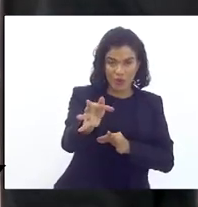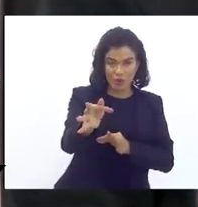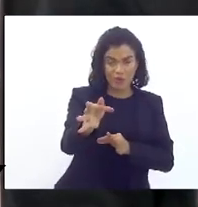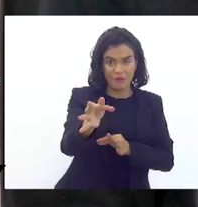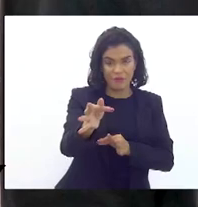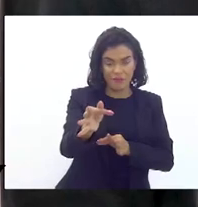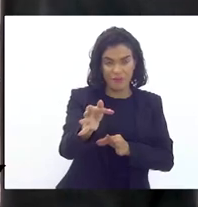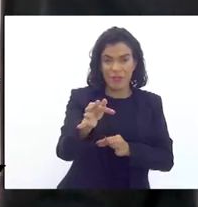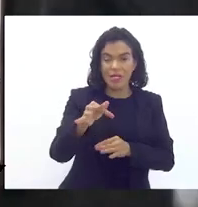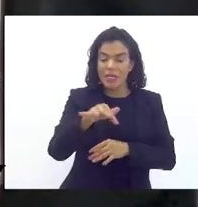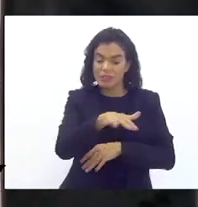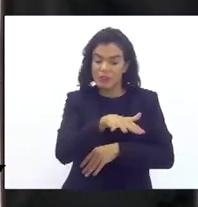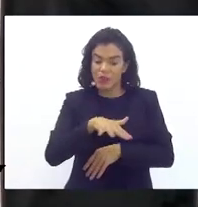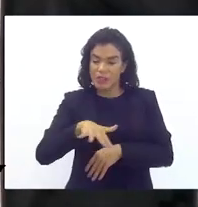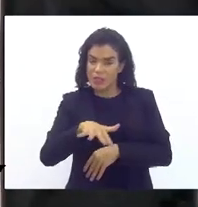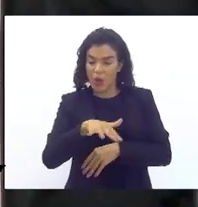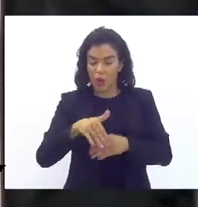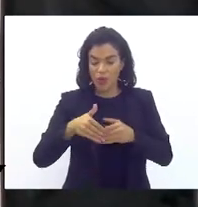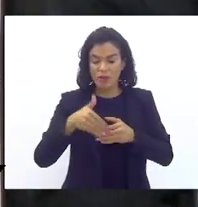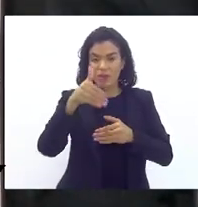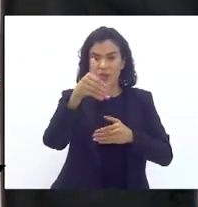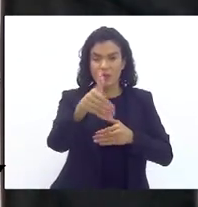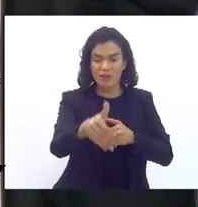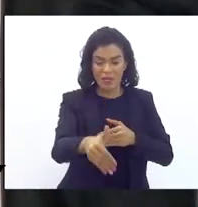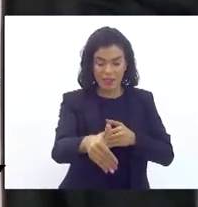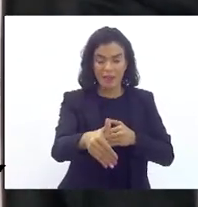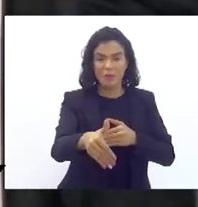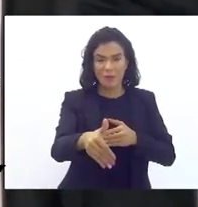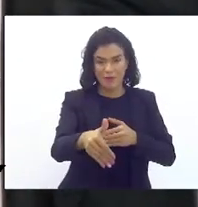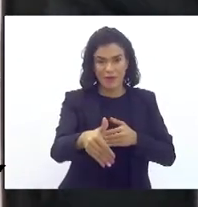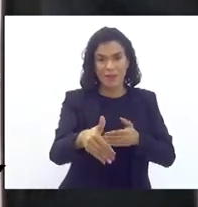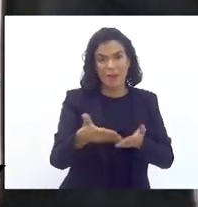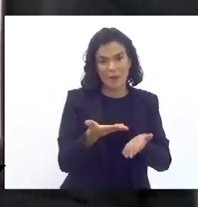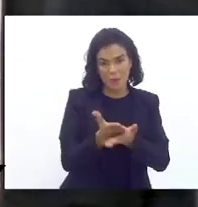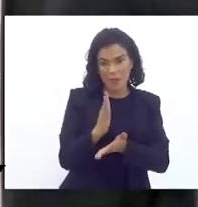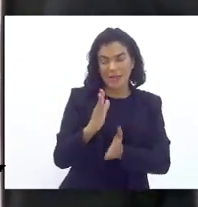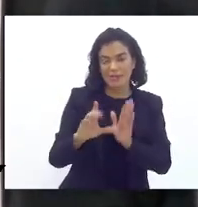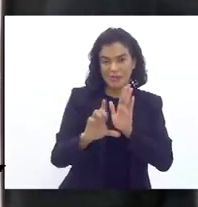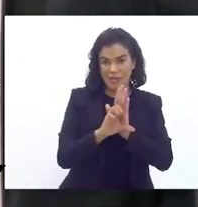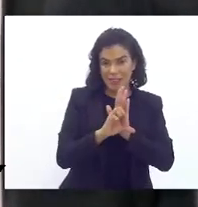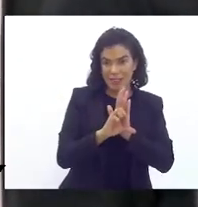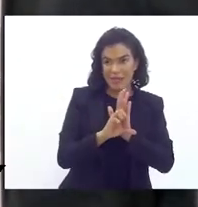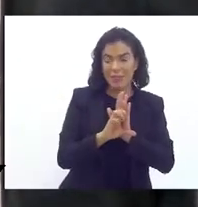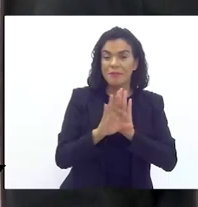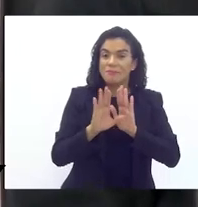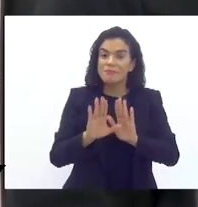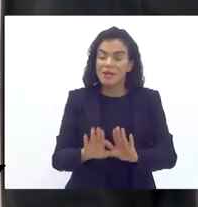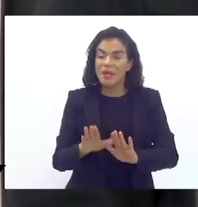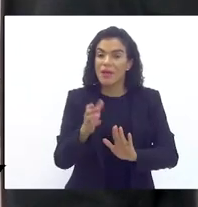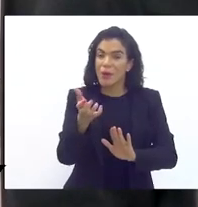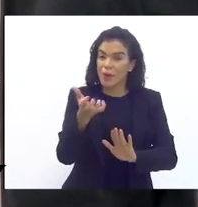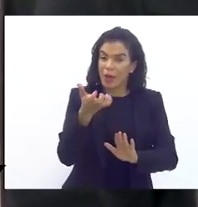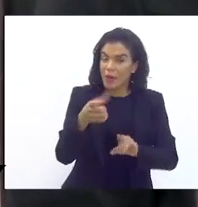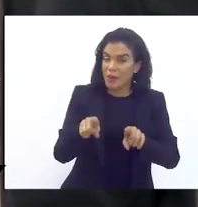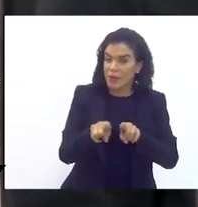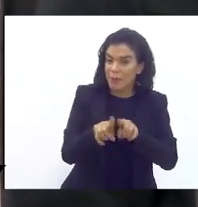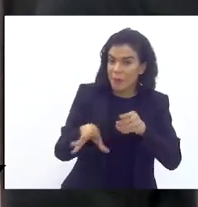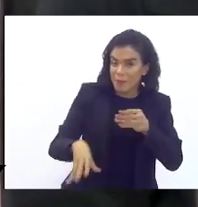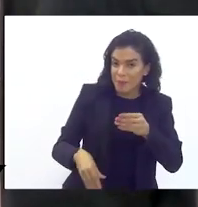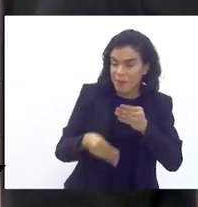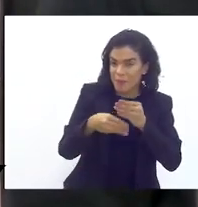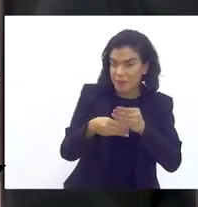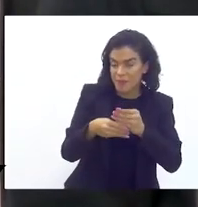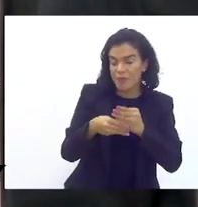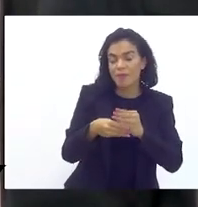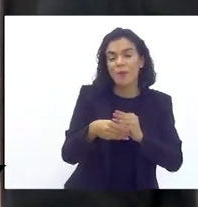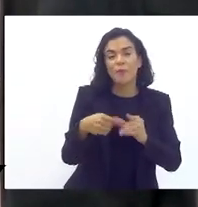das questões né daqui para frente a partir da sua publicação dos seus efeitos mas eu queria também acredito que